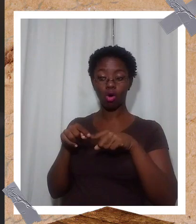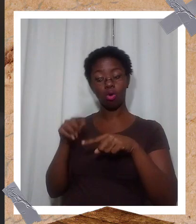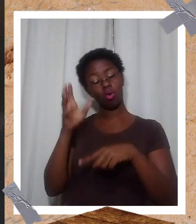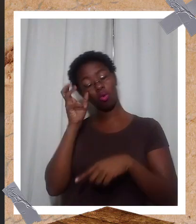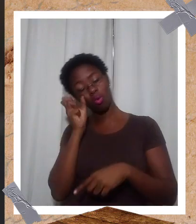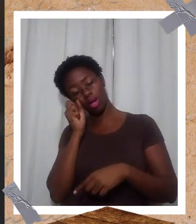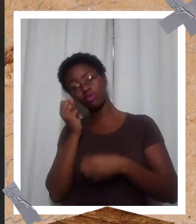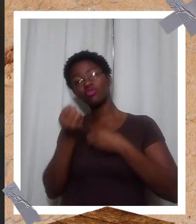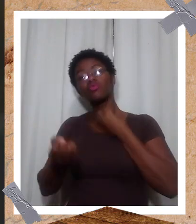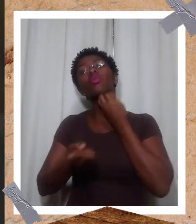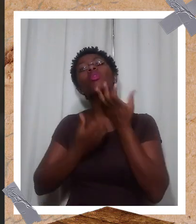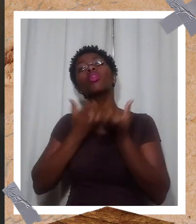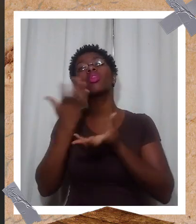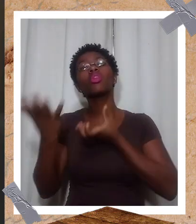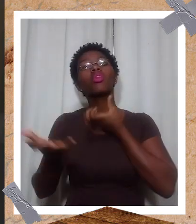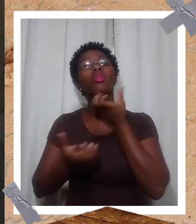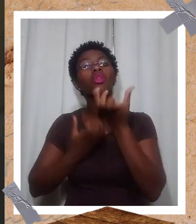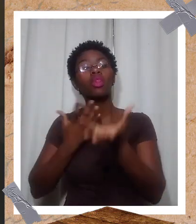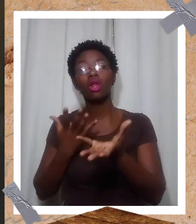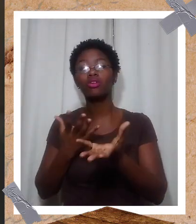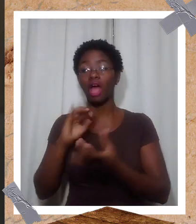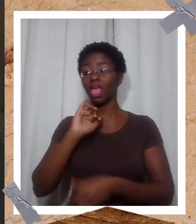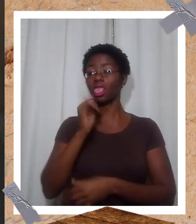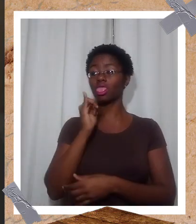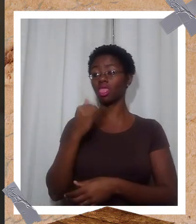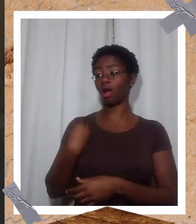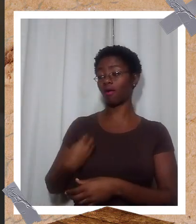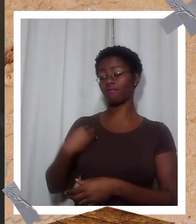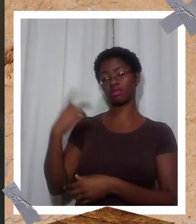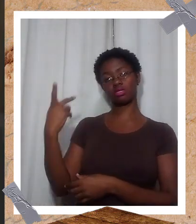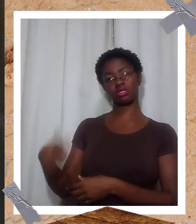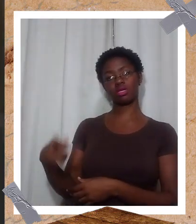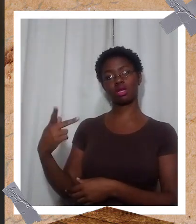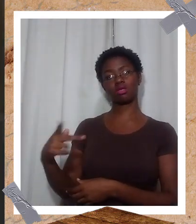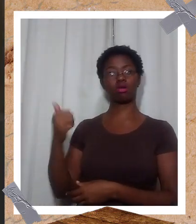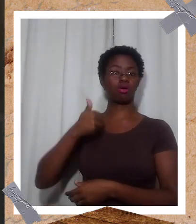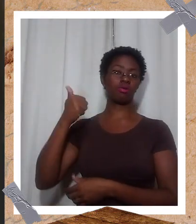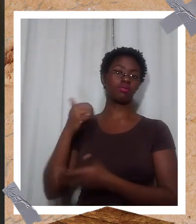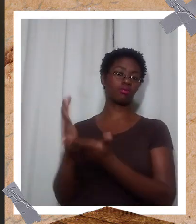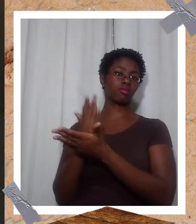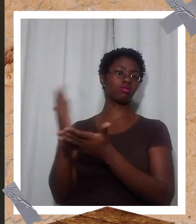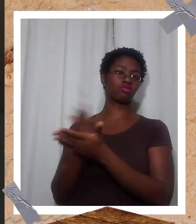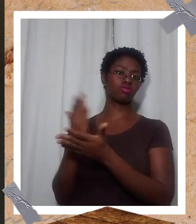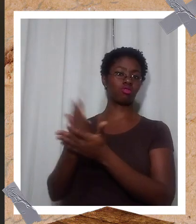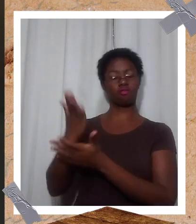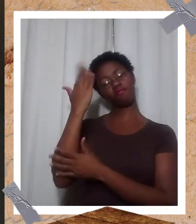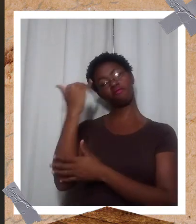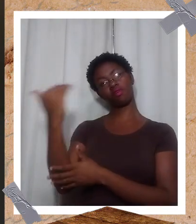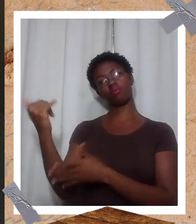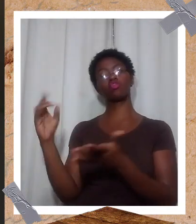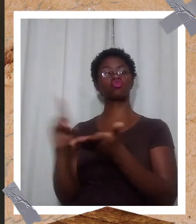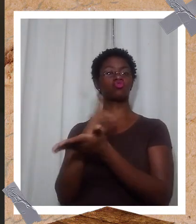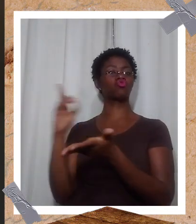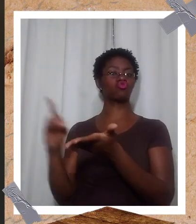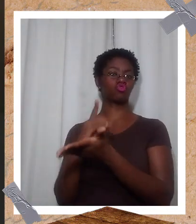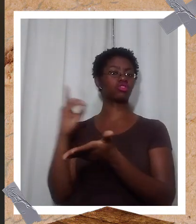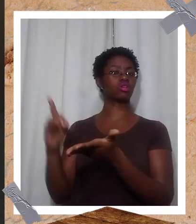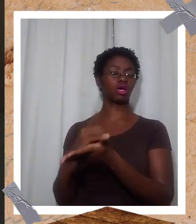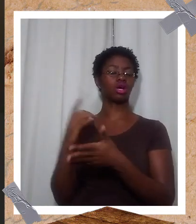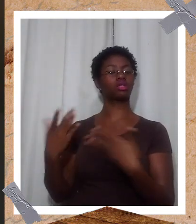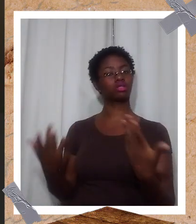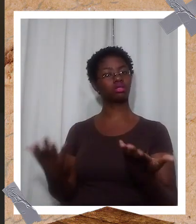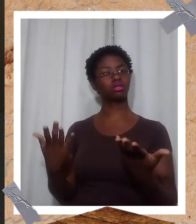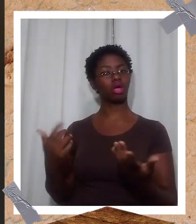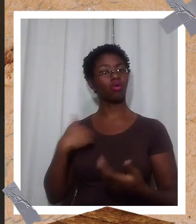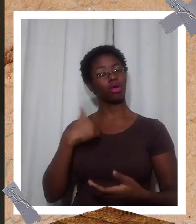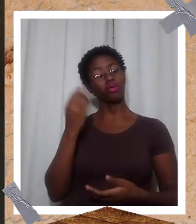ela via, que ela vivia, o que ela sentia no seu primeiro livro, né? No seu famoso diário. Então eu